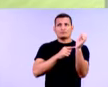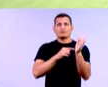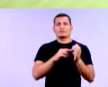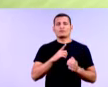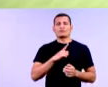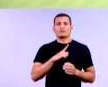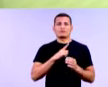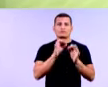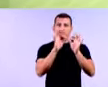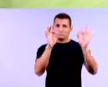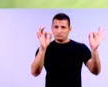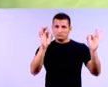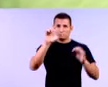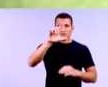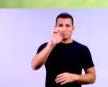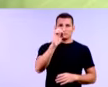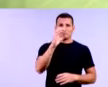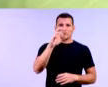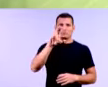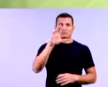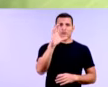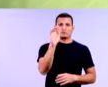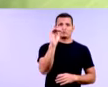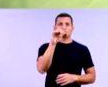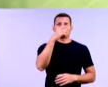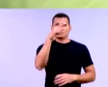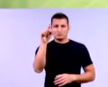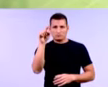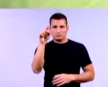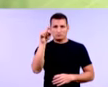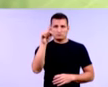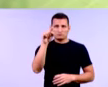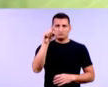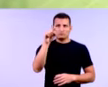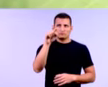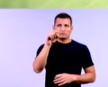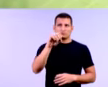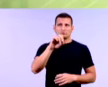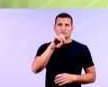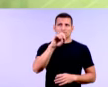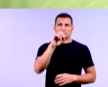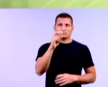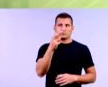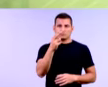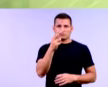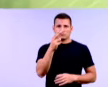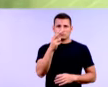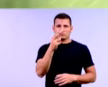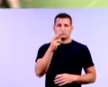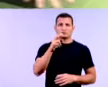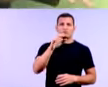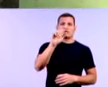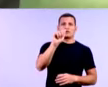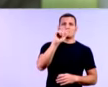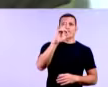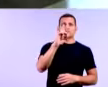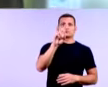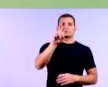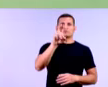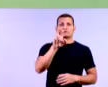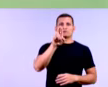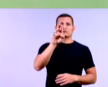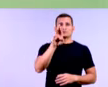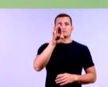formamos uma locução prepositiva, ou nós podemos colocar uma locução adverbial. Então, se